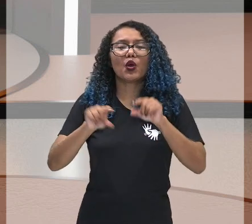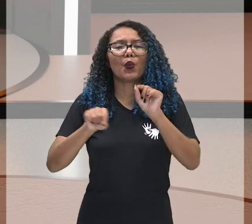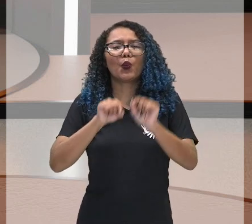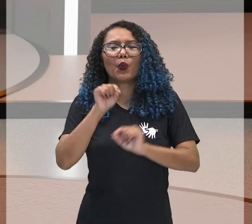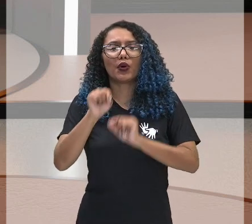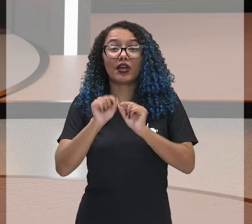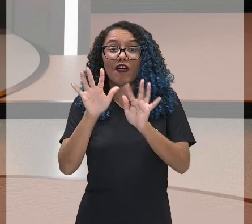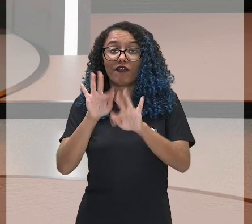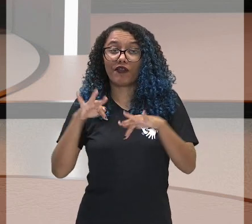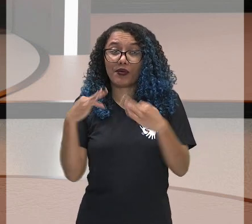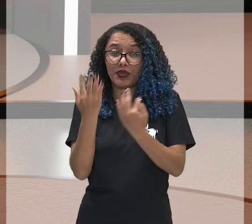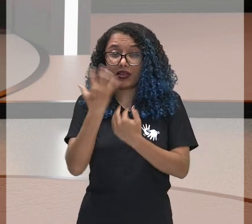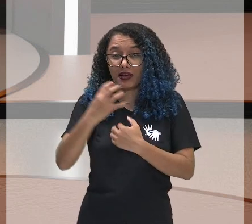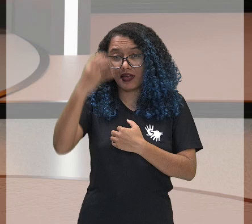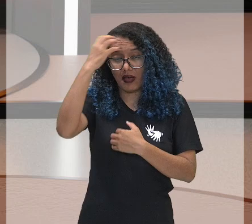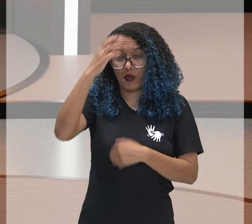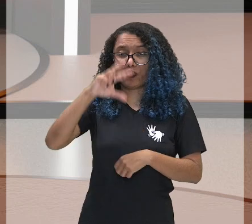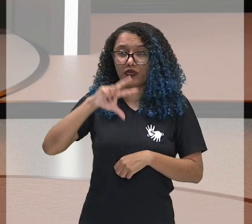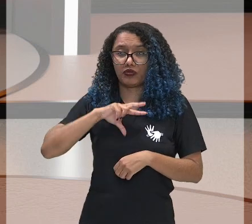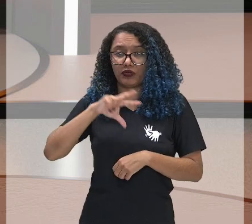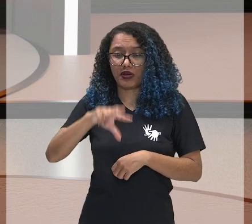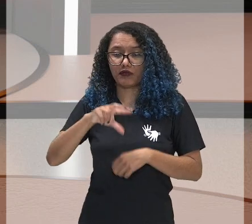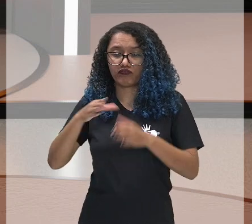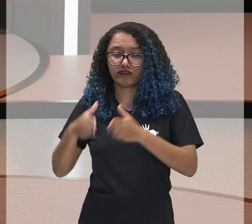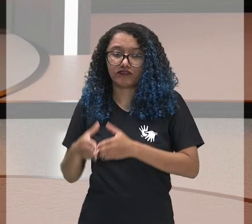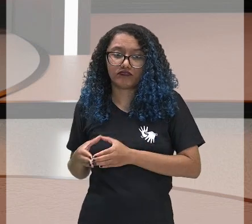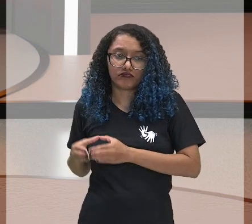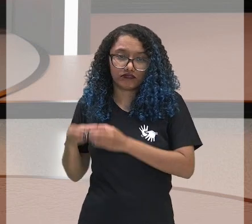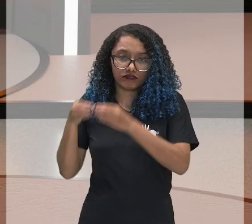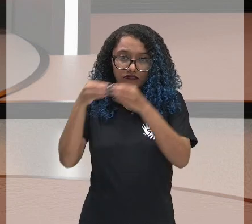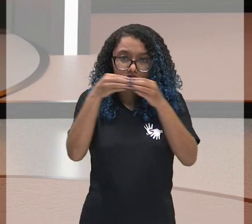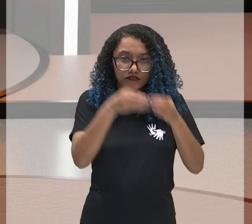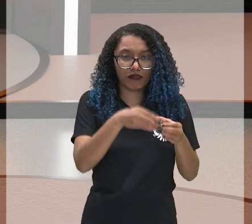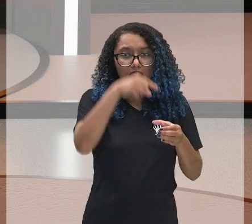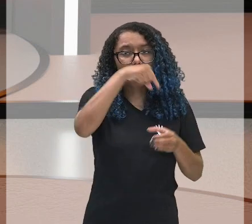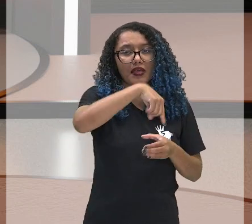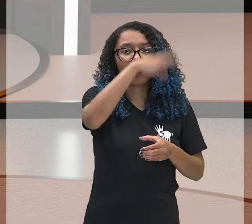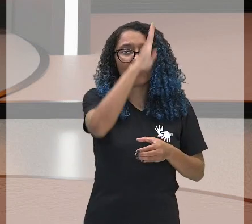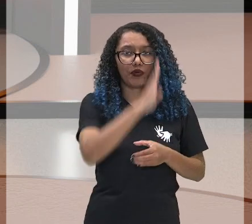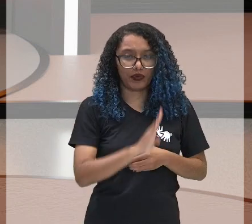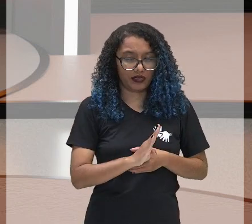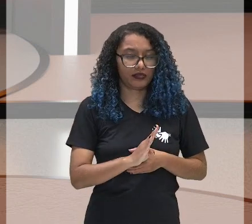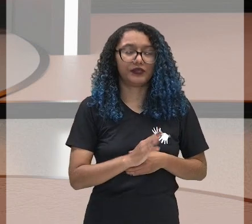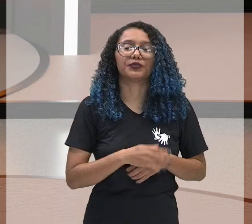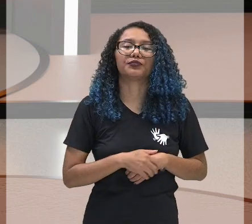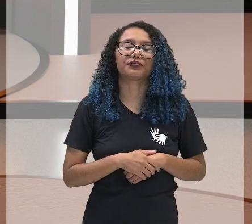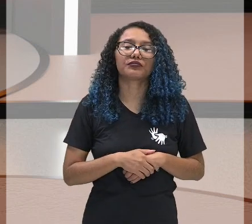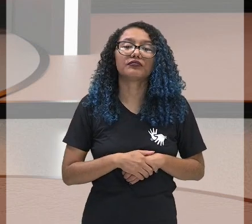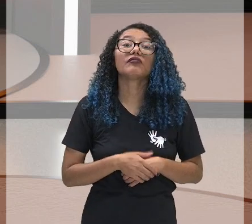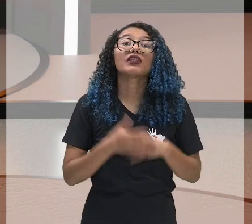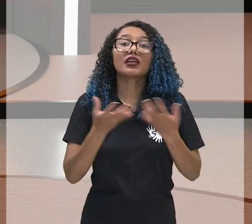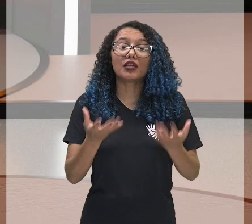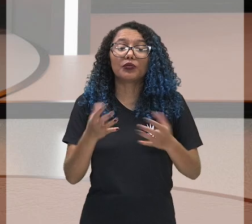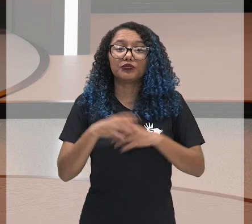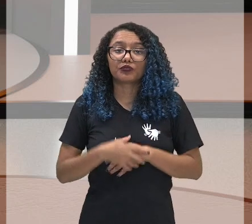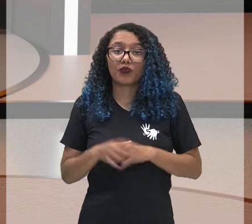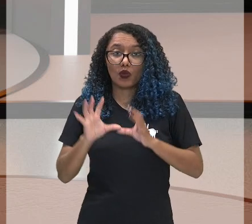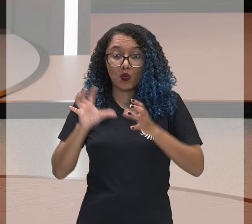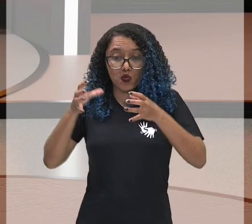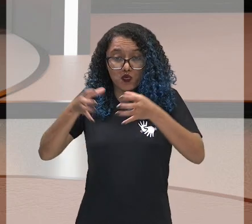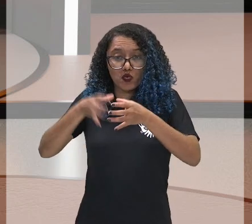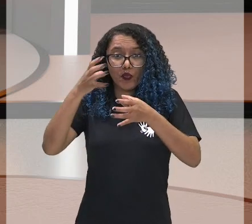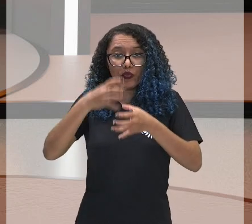família real portuguesa para o Brasil. Quando a corte portuguesa veio para o Brasil